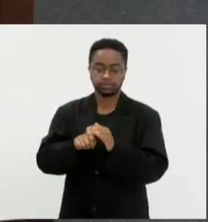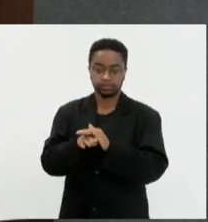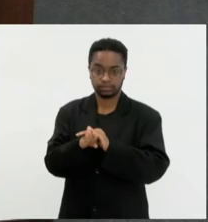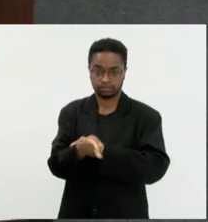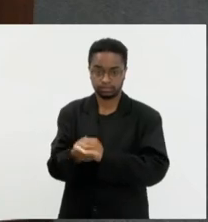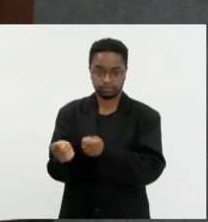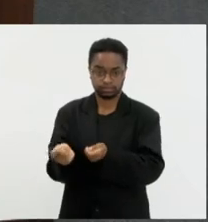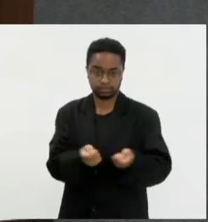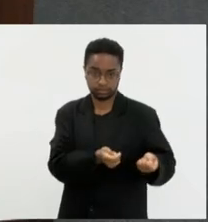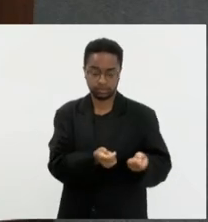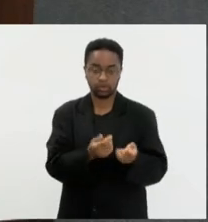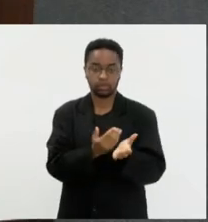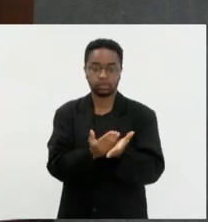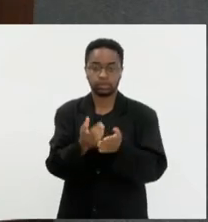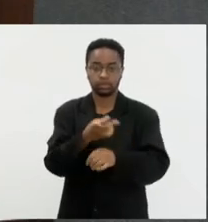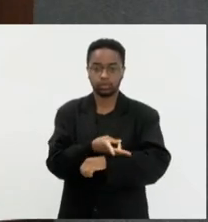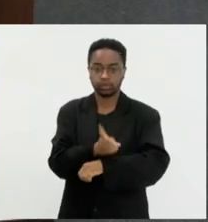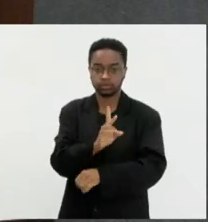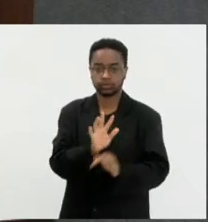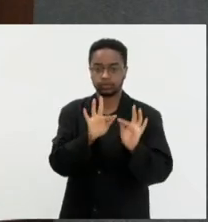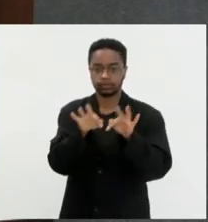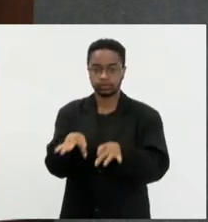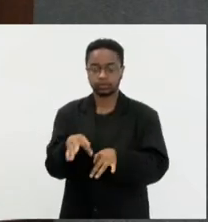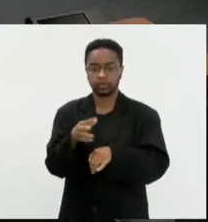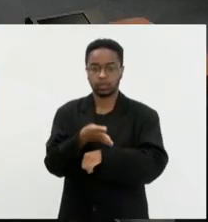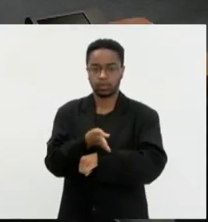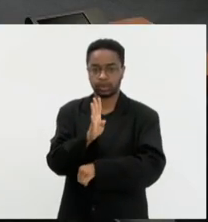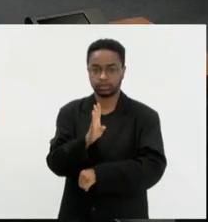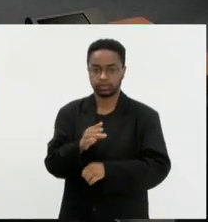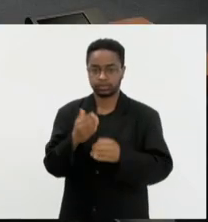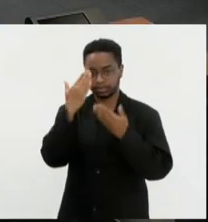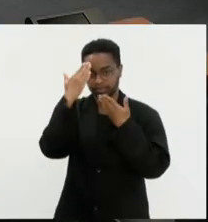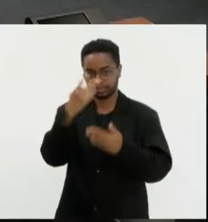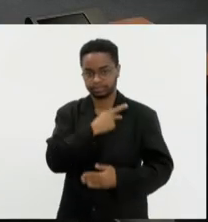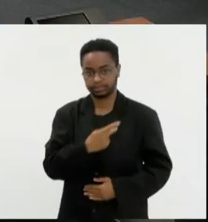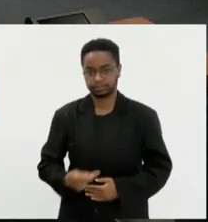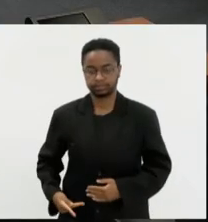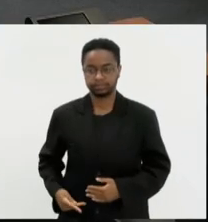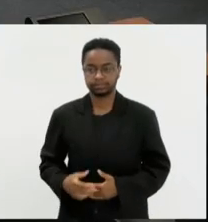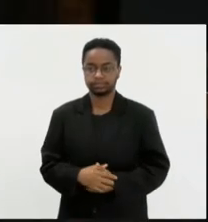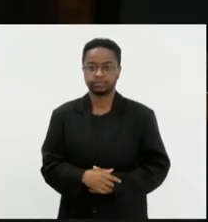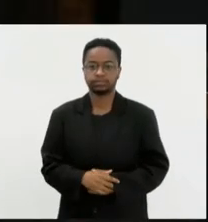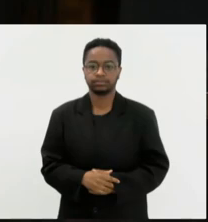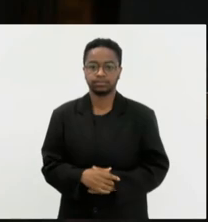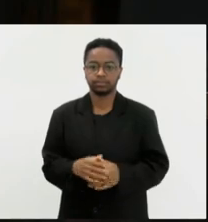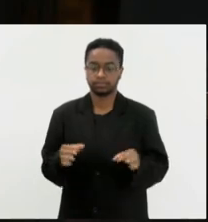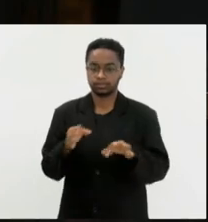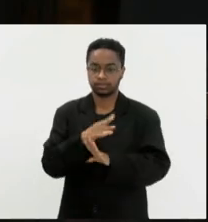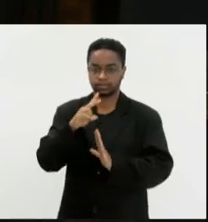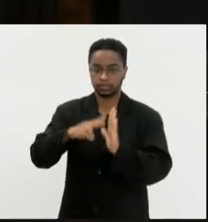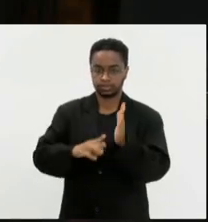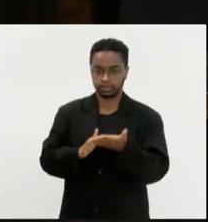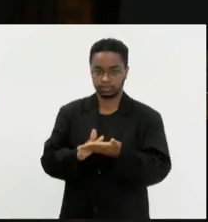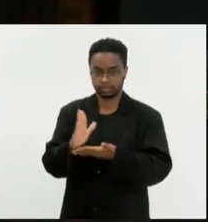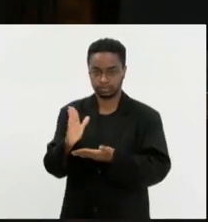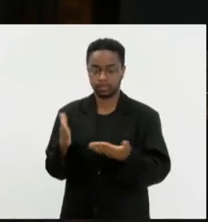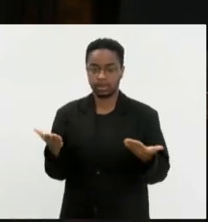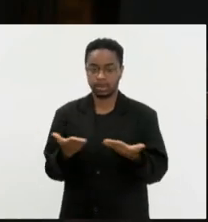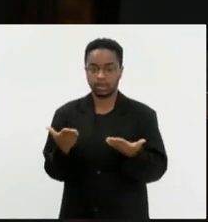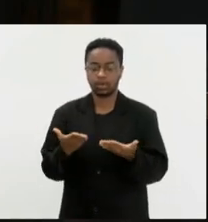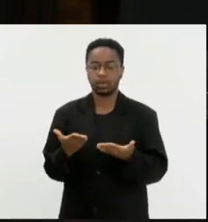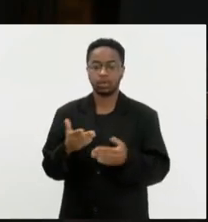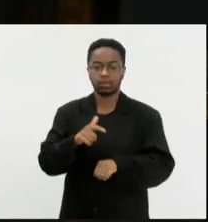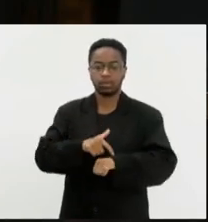horas, foi encerrada às 16 horas. Obrigado, presidente. Lida e aprovada a ata, passe